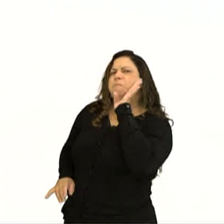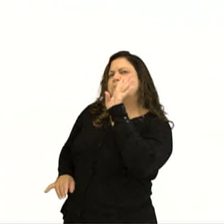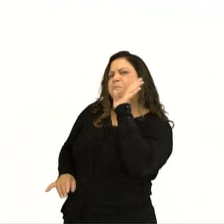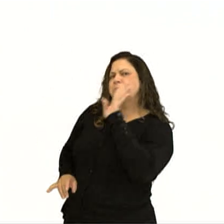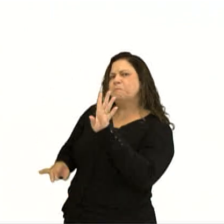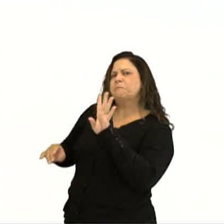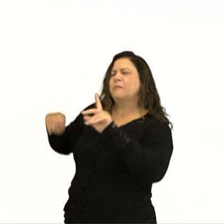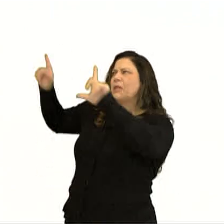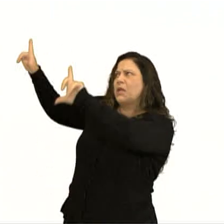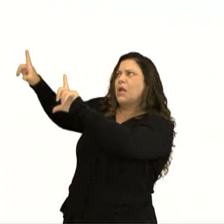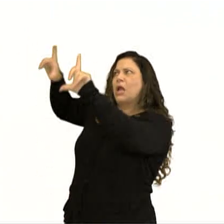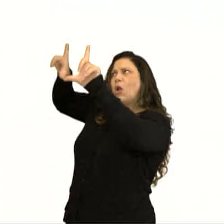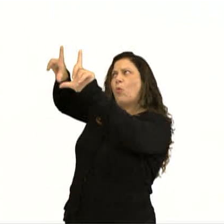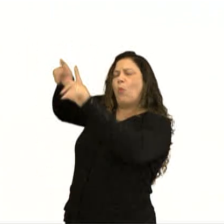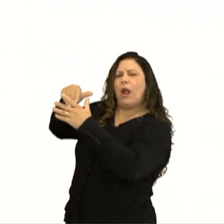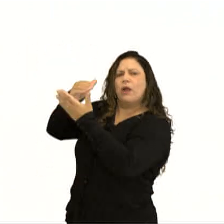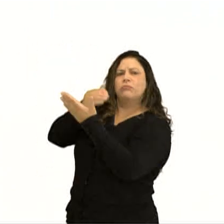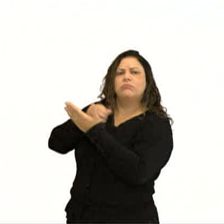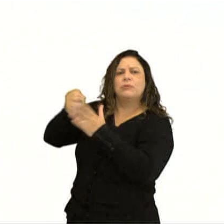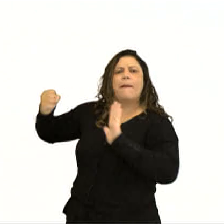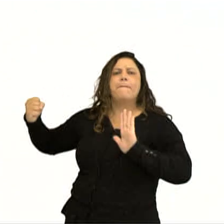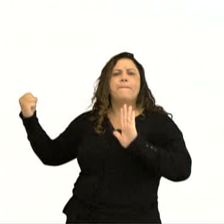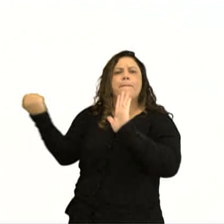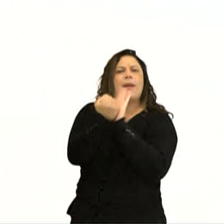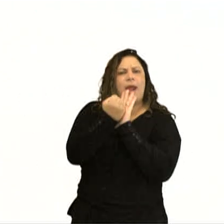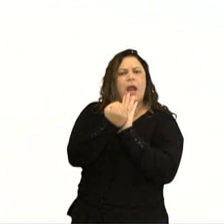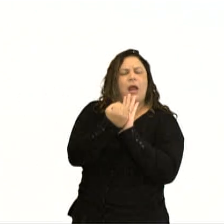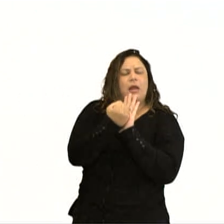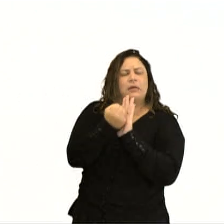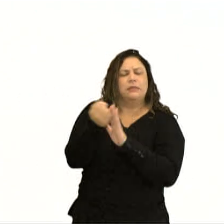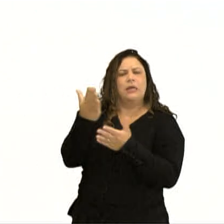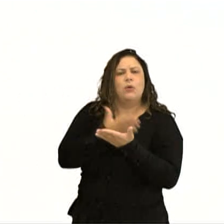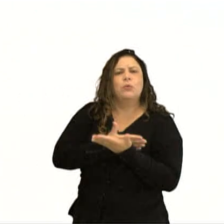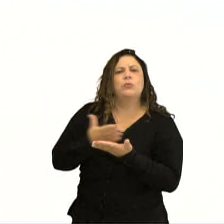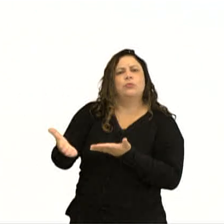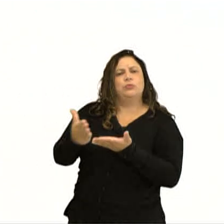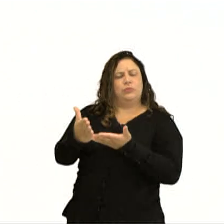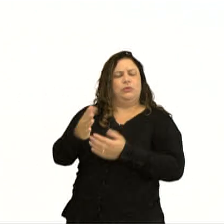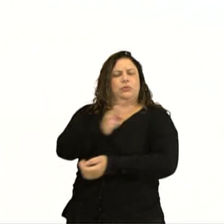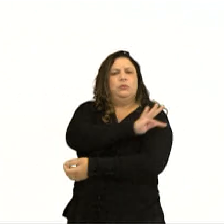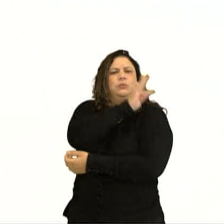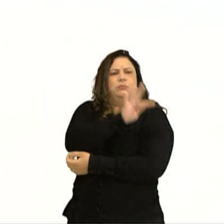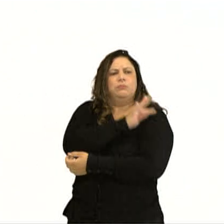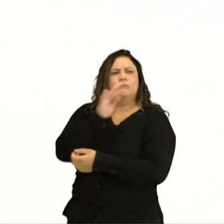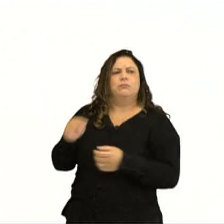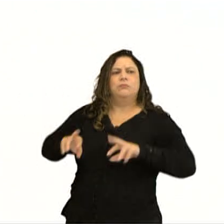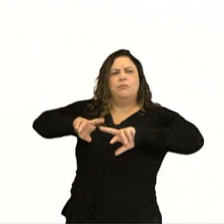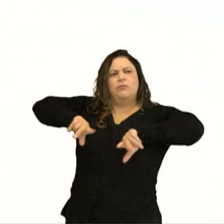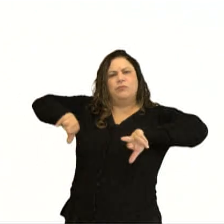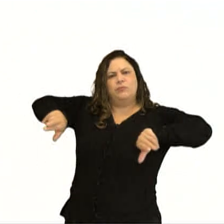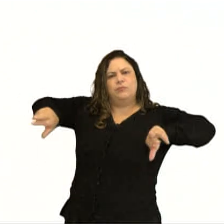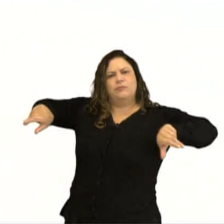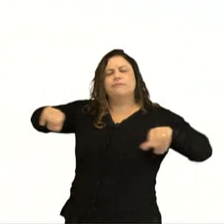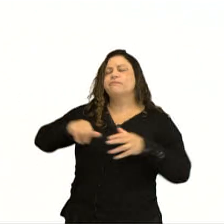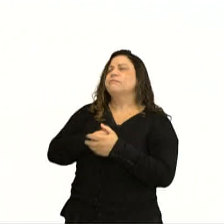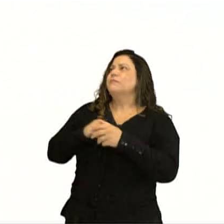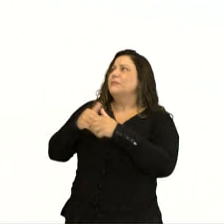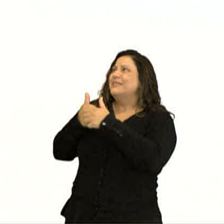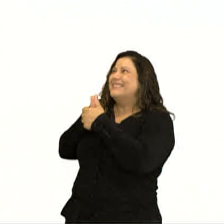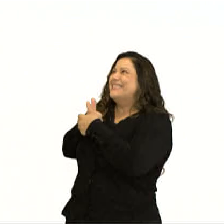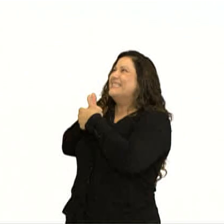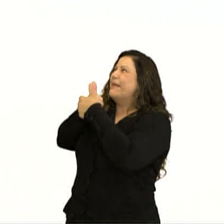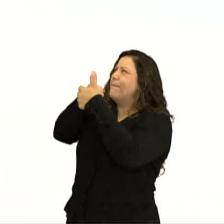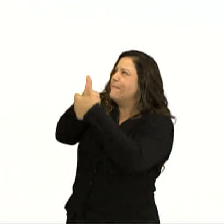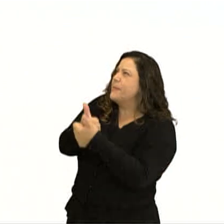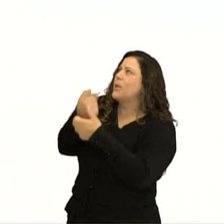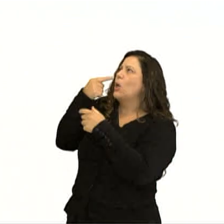deu início, né, que marca o início dessa técnica de pontilhismo. Aqui são vários pontinhos. Se vocês se aproximarem, não